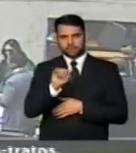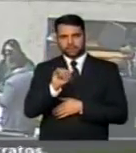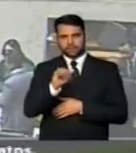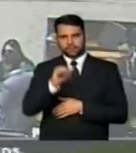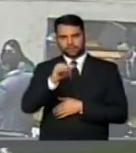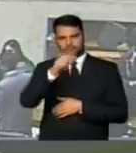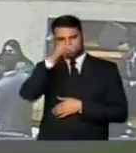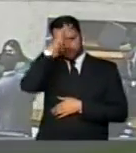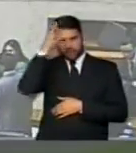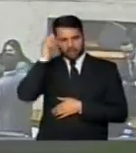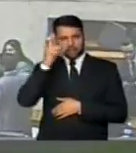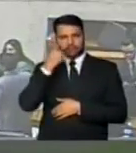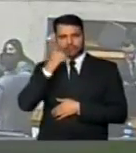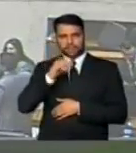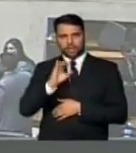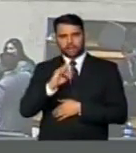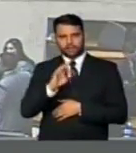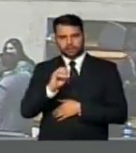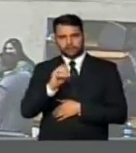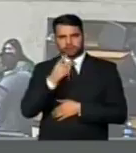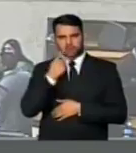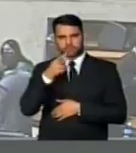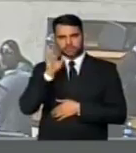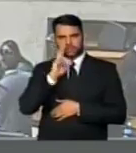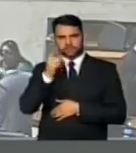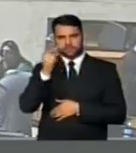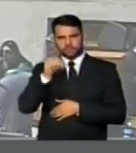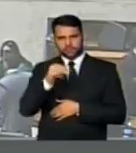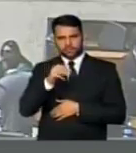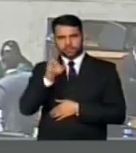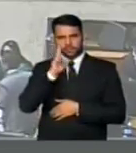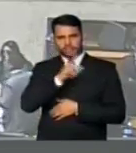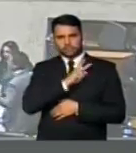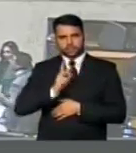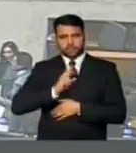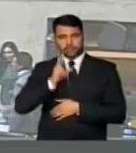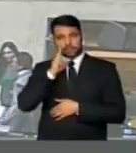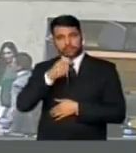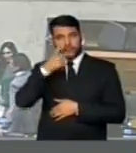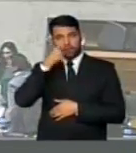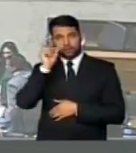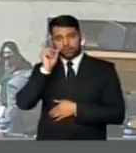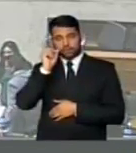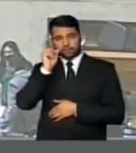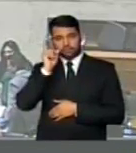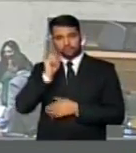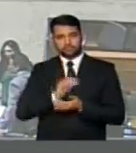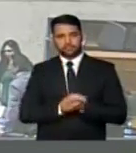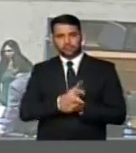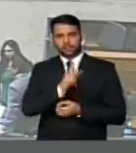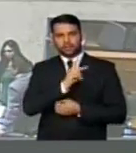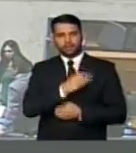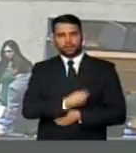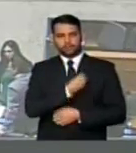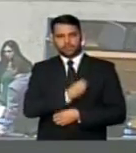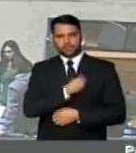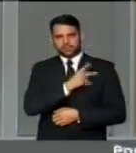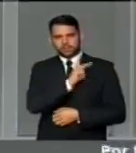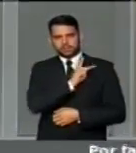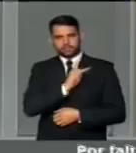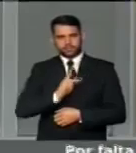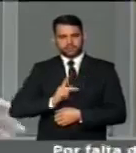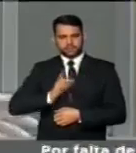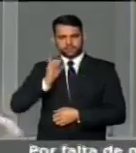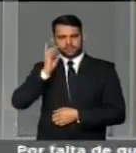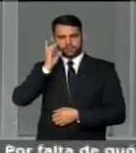Acre, logo depois, deputado Caetano, passa a Vossa Excelência um minuto também. Senhor presidente, nós vimos ontem a presença da presidente